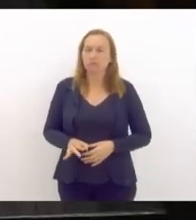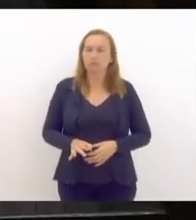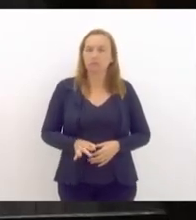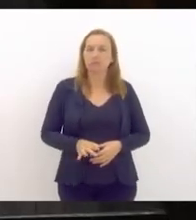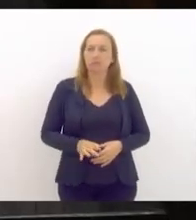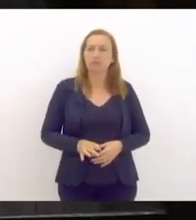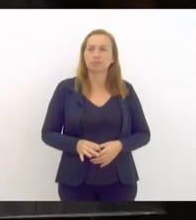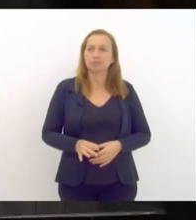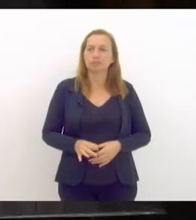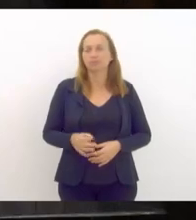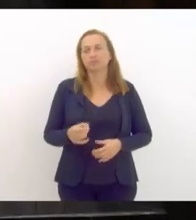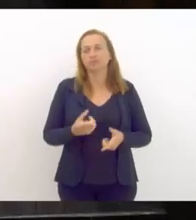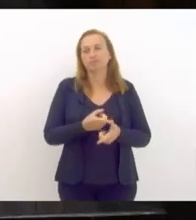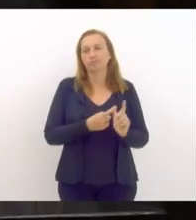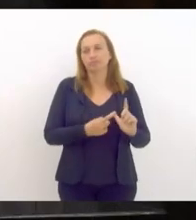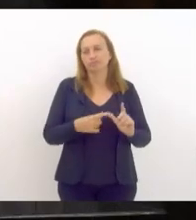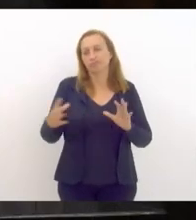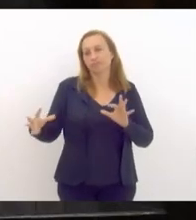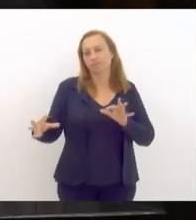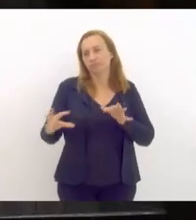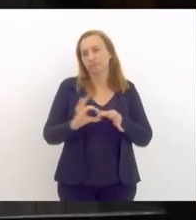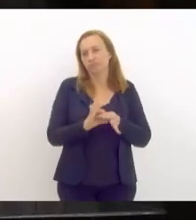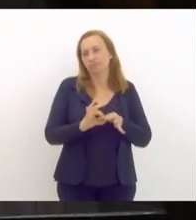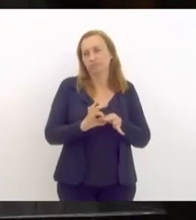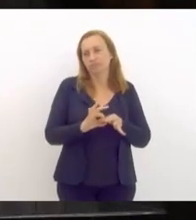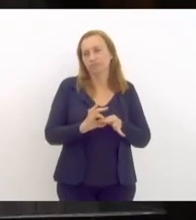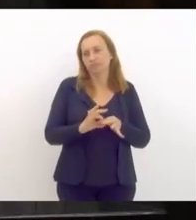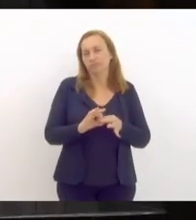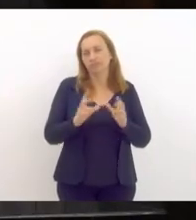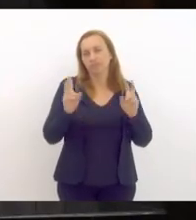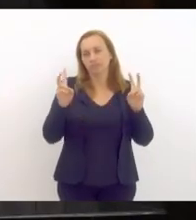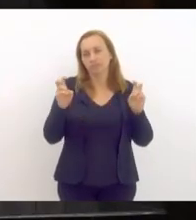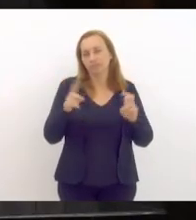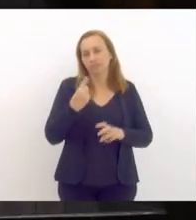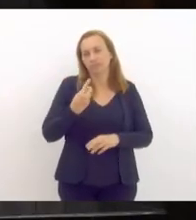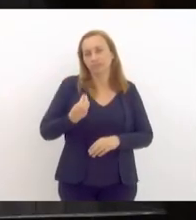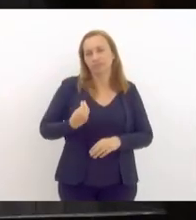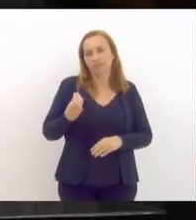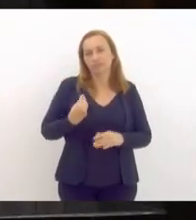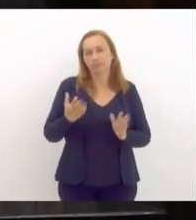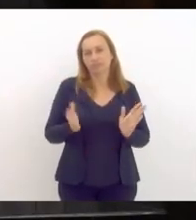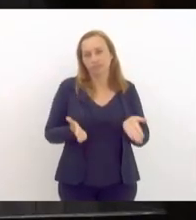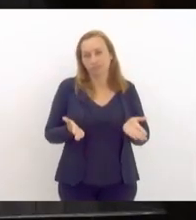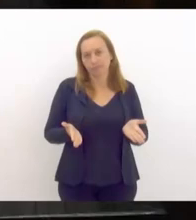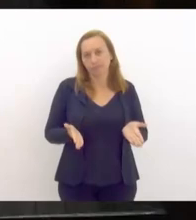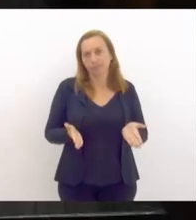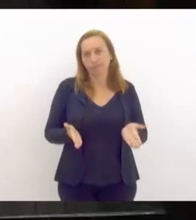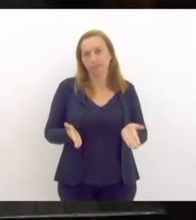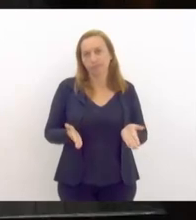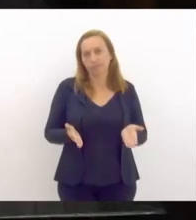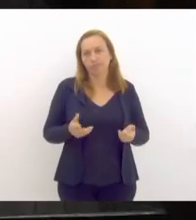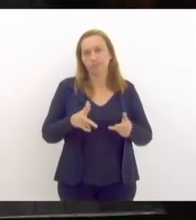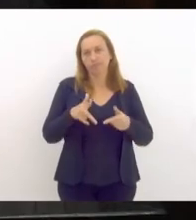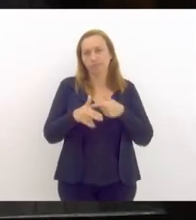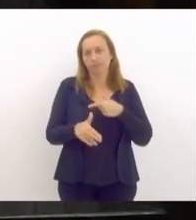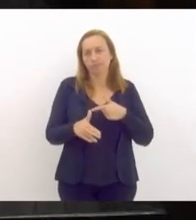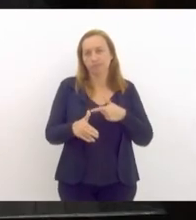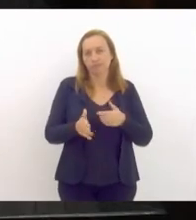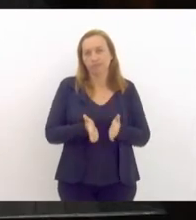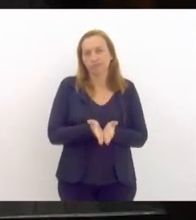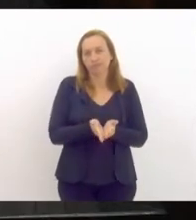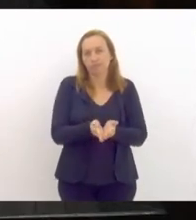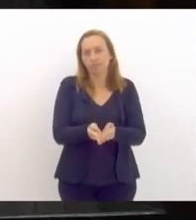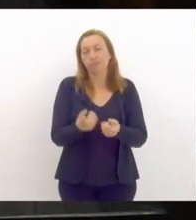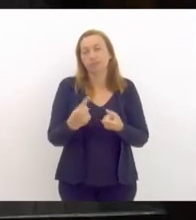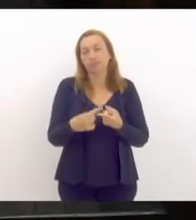é essa dívida ser atrelada a situação emergencial que a gente vive agora de ameaça de interrupção do serviço porque